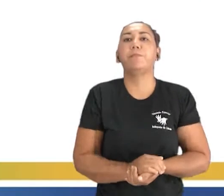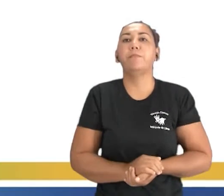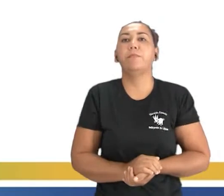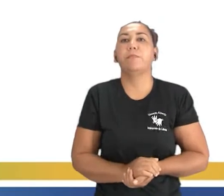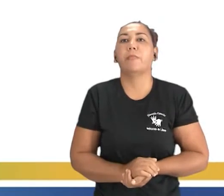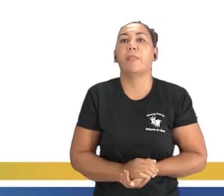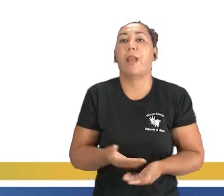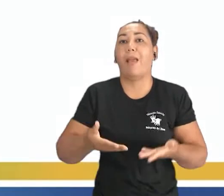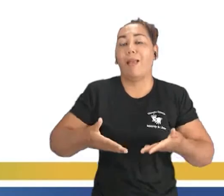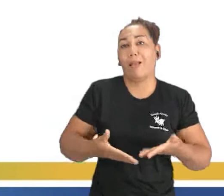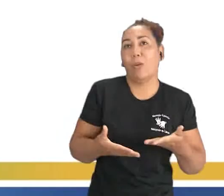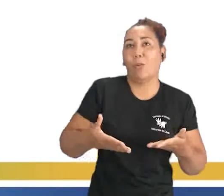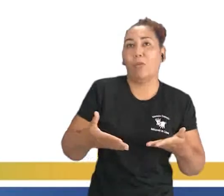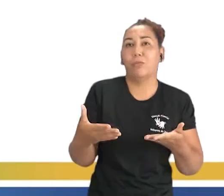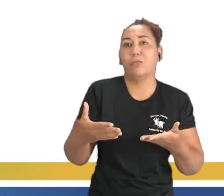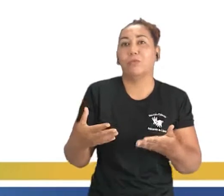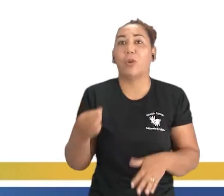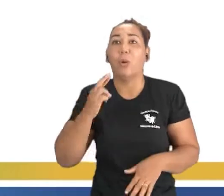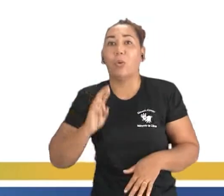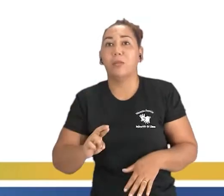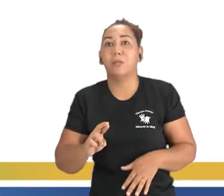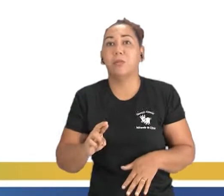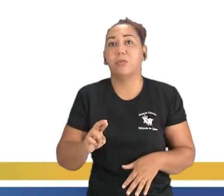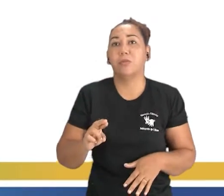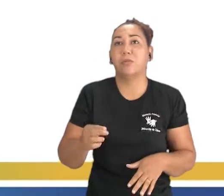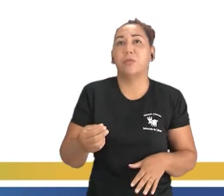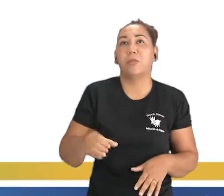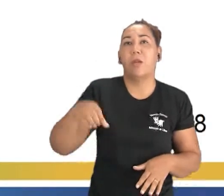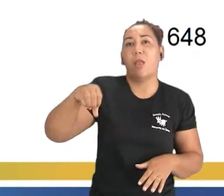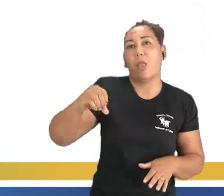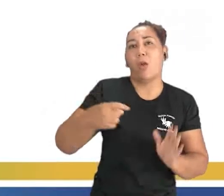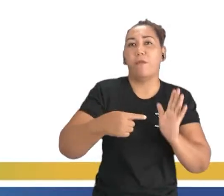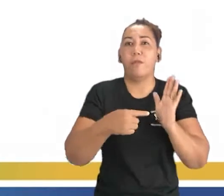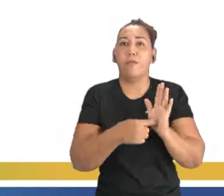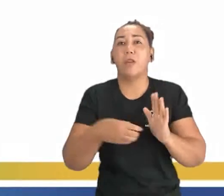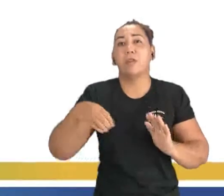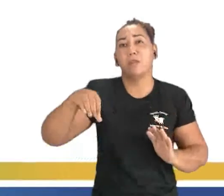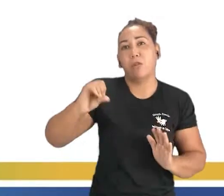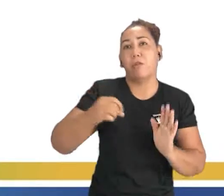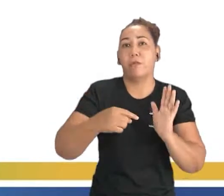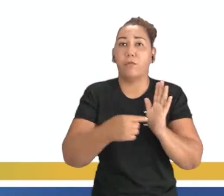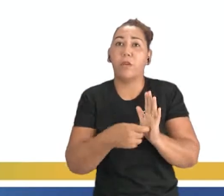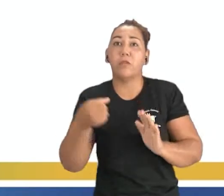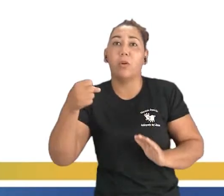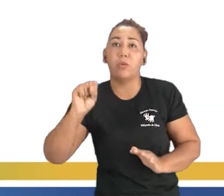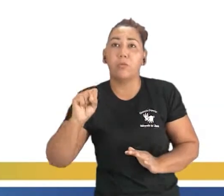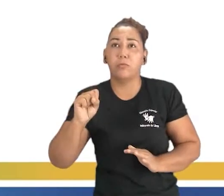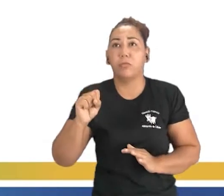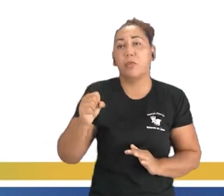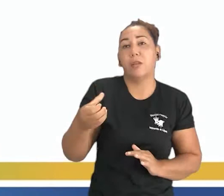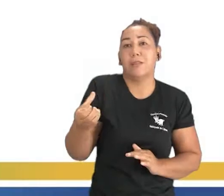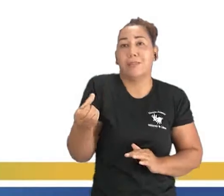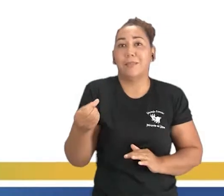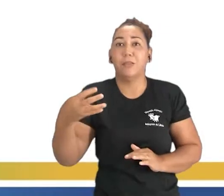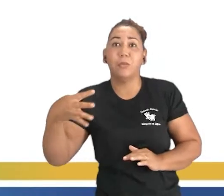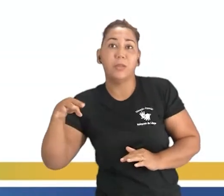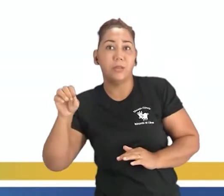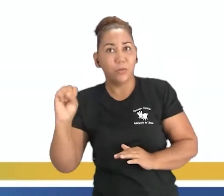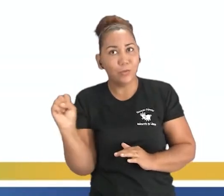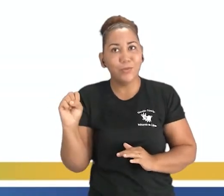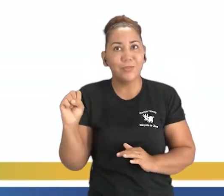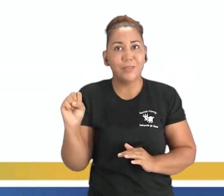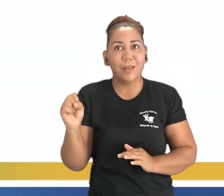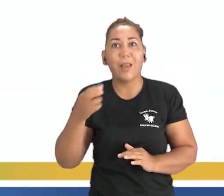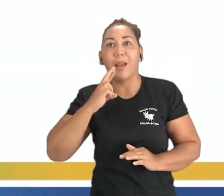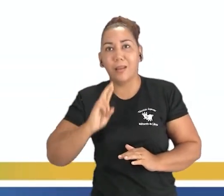entre essas possibilidades. 9 vezes 9 dá 81, vezes 8 dá 648. Esse é o